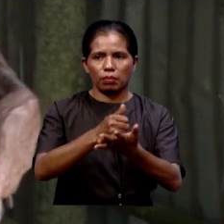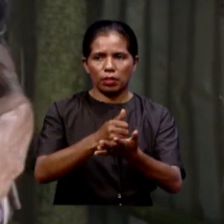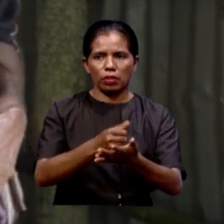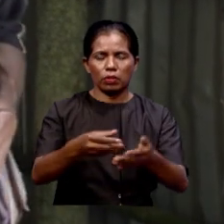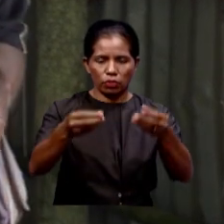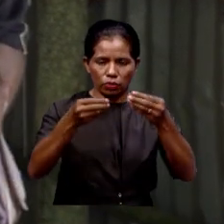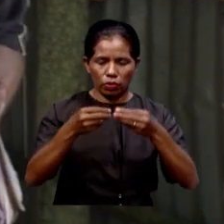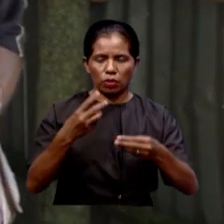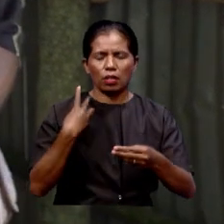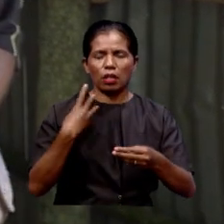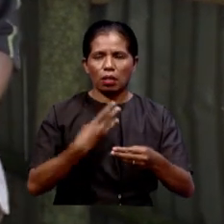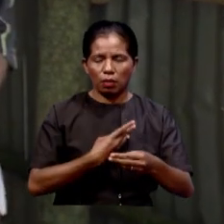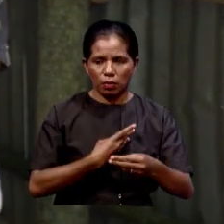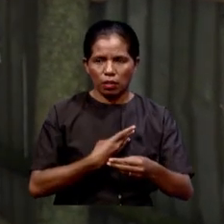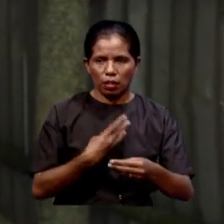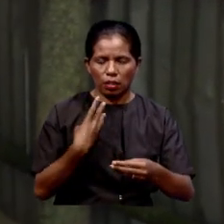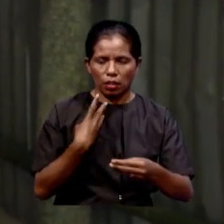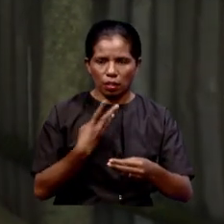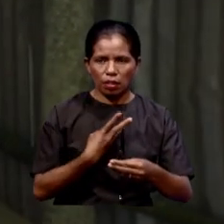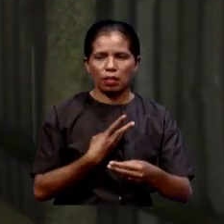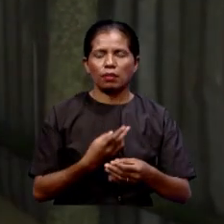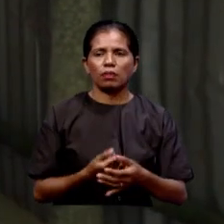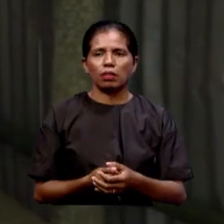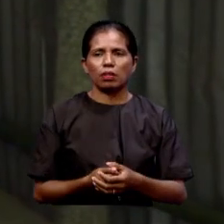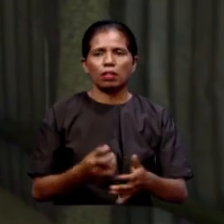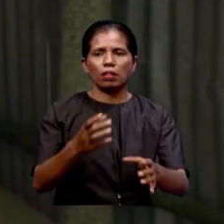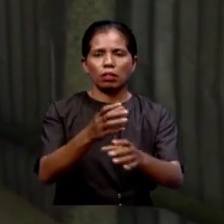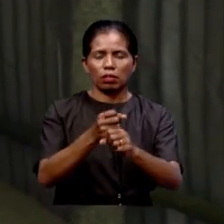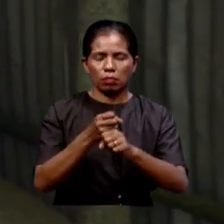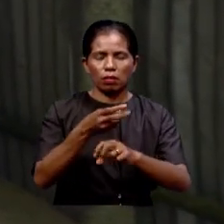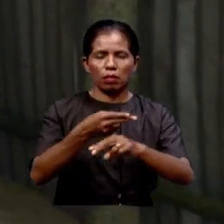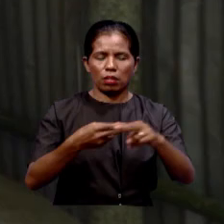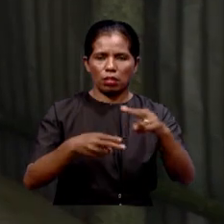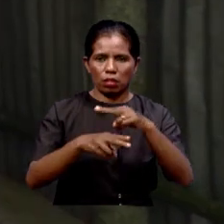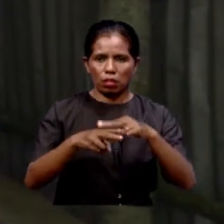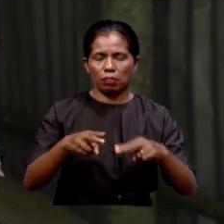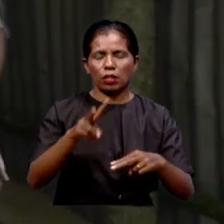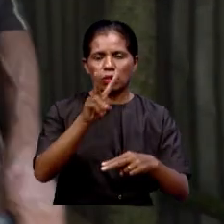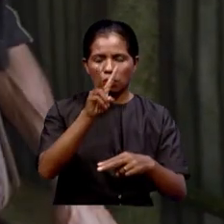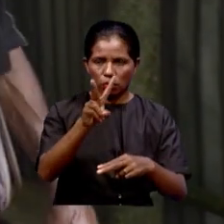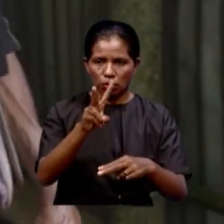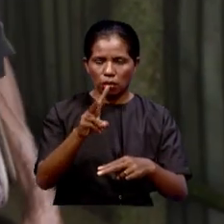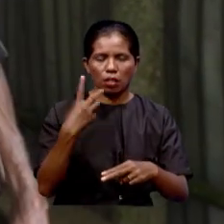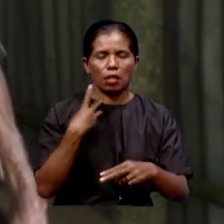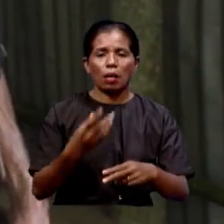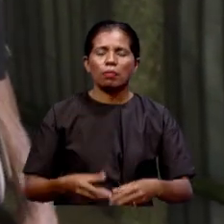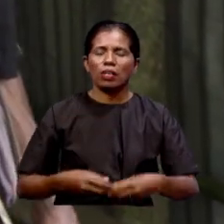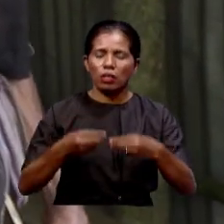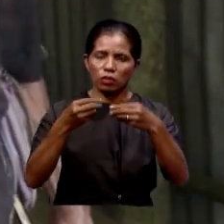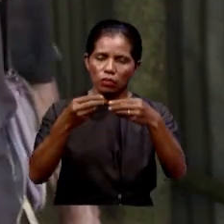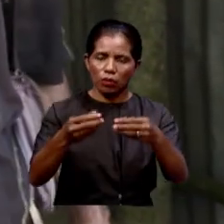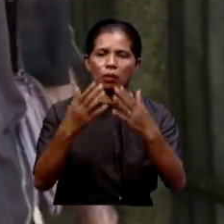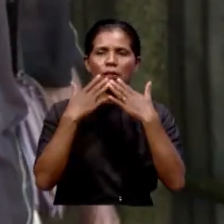foami. Ami horibe simuli mandua, ami fo obrigado